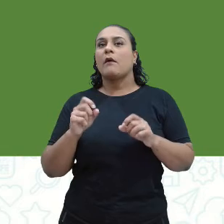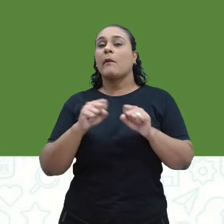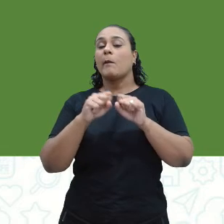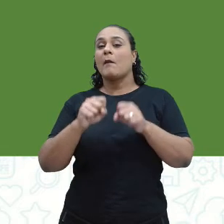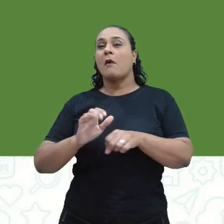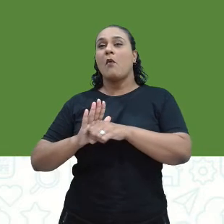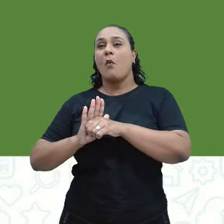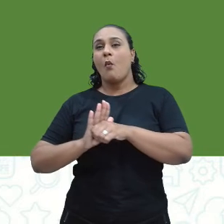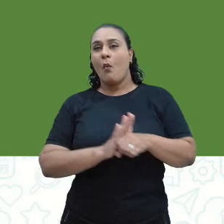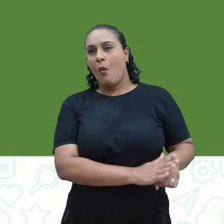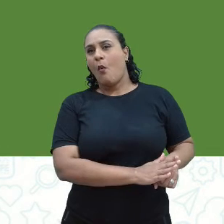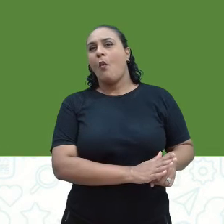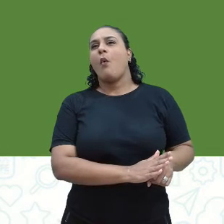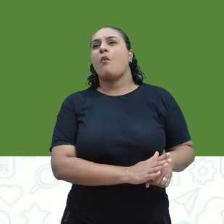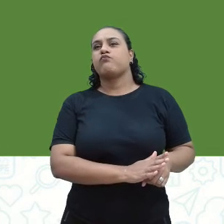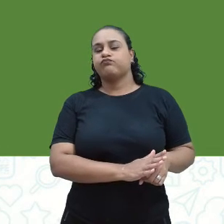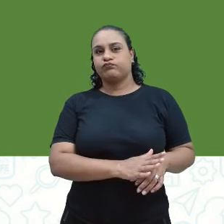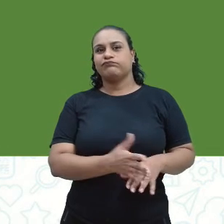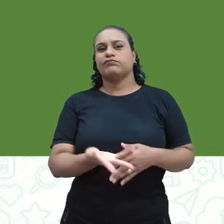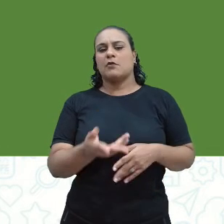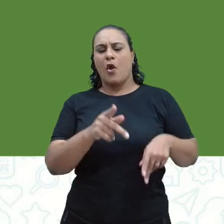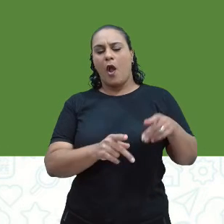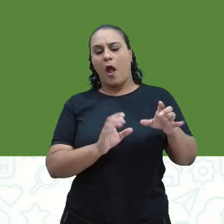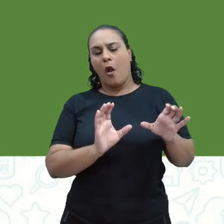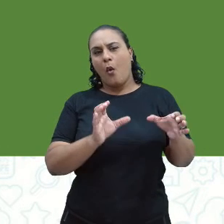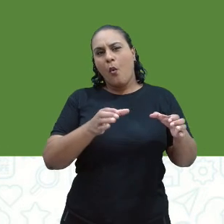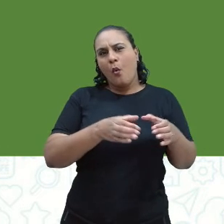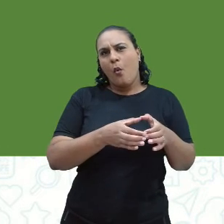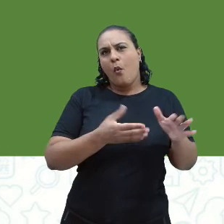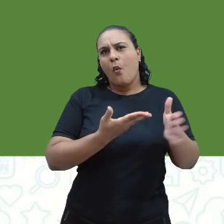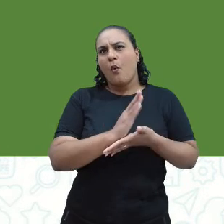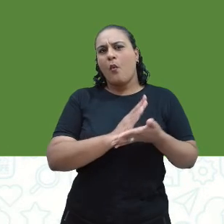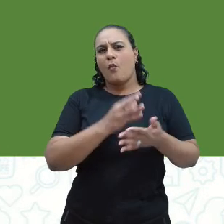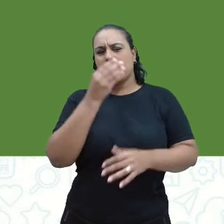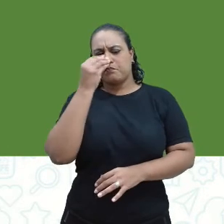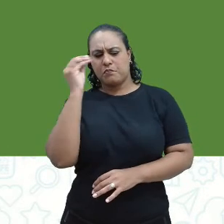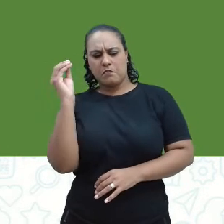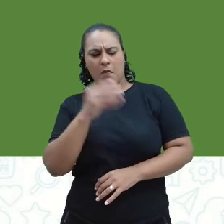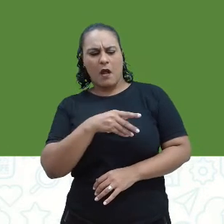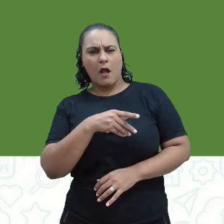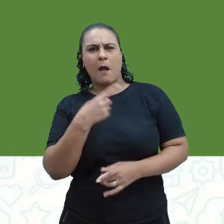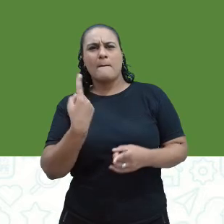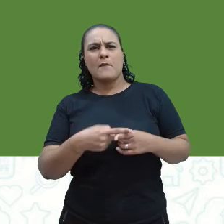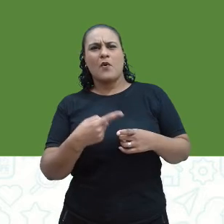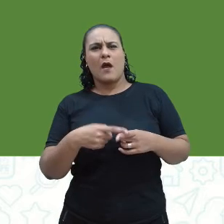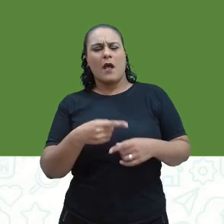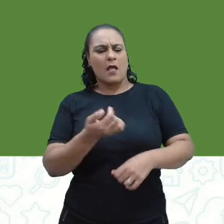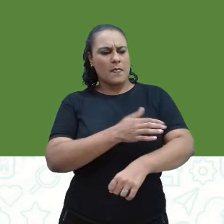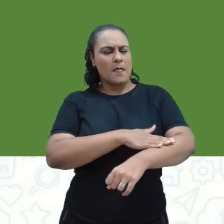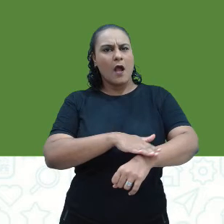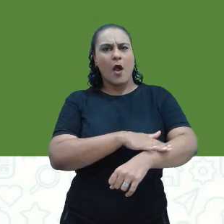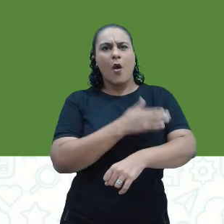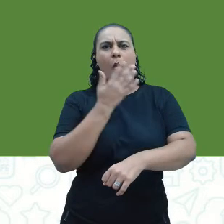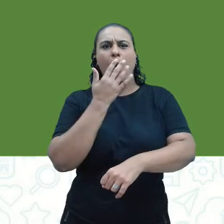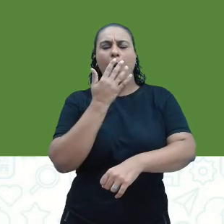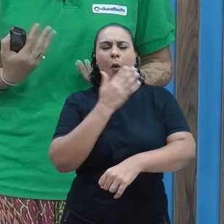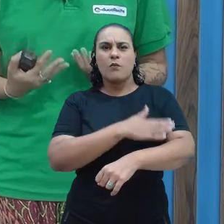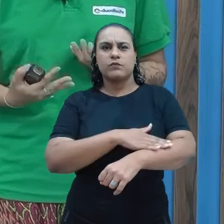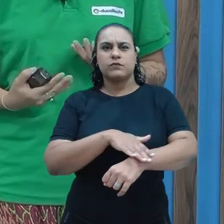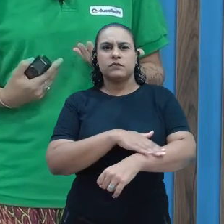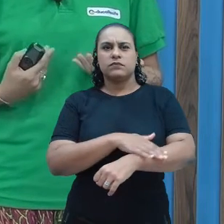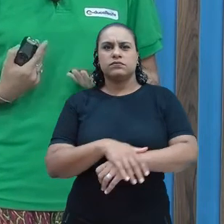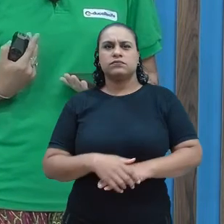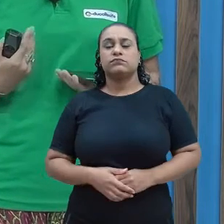de opressão que nega oportunidades a grupos por conta da sua cor de pele. Professora Yolanda, você